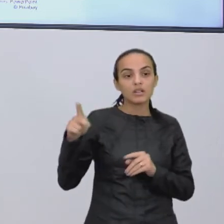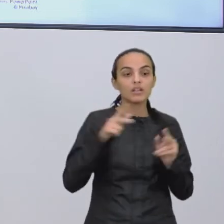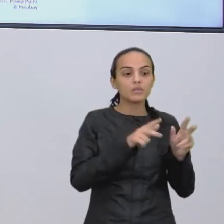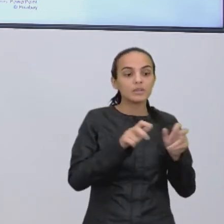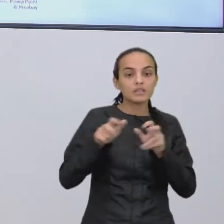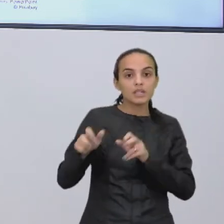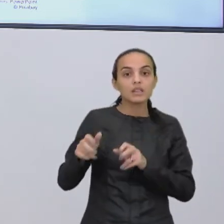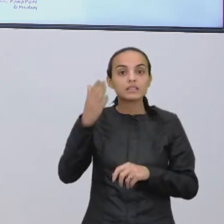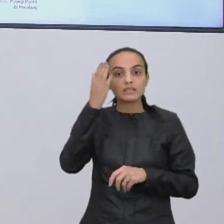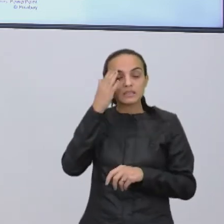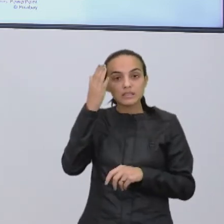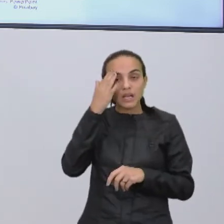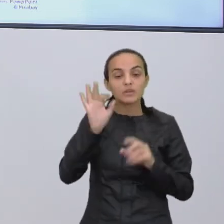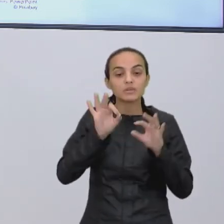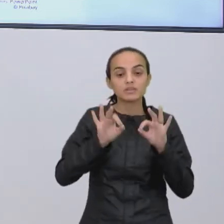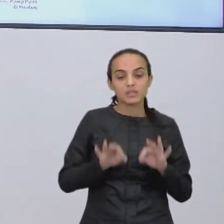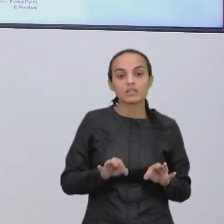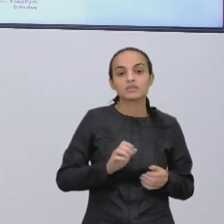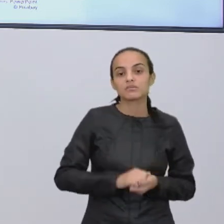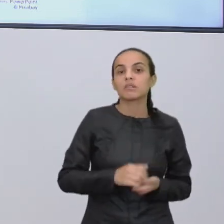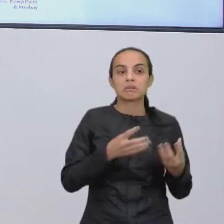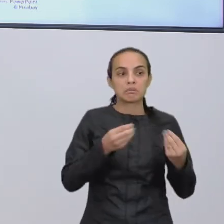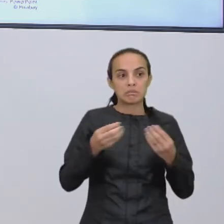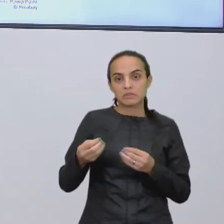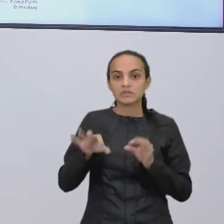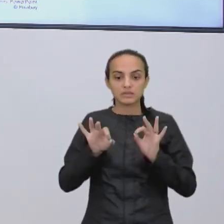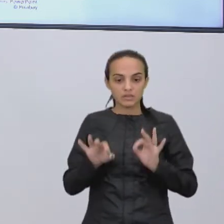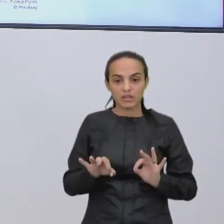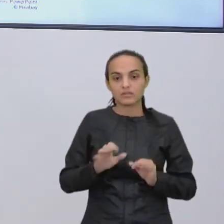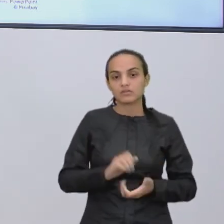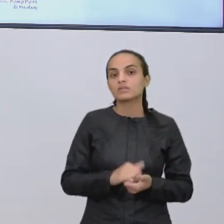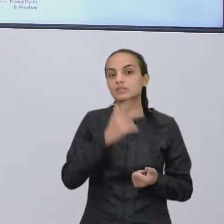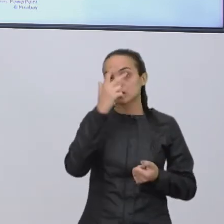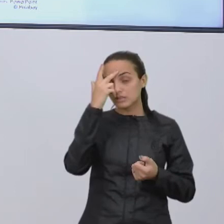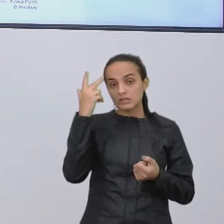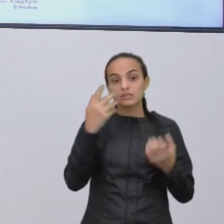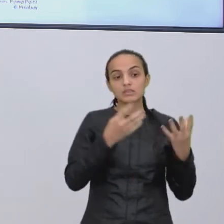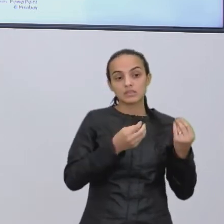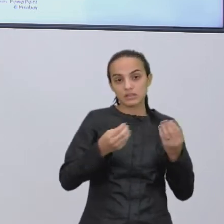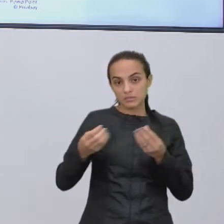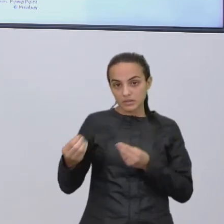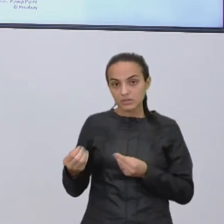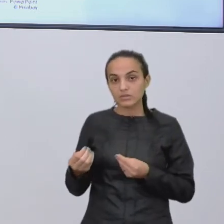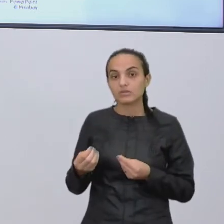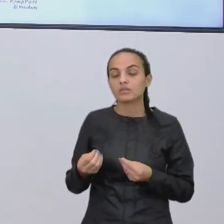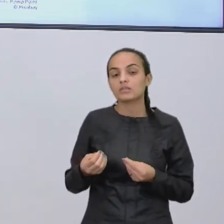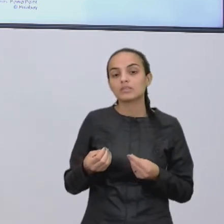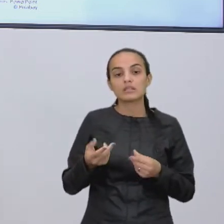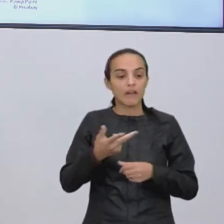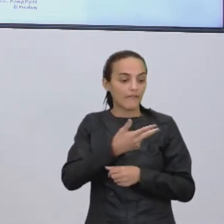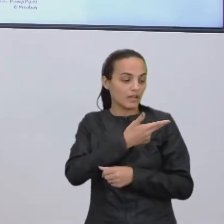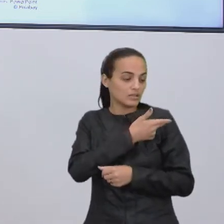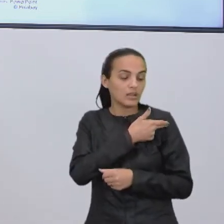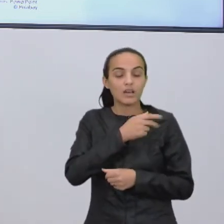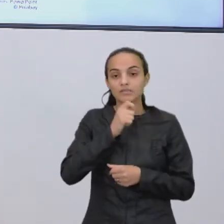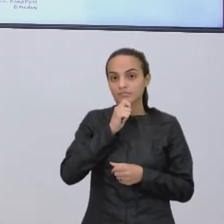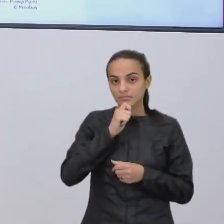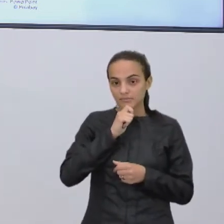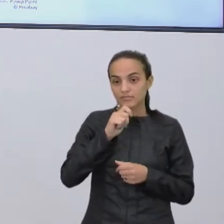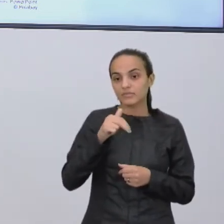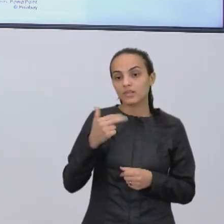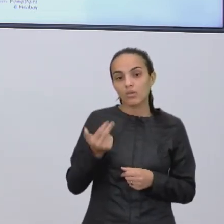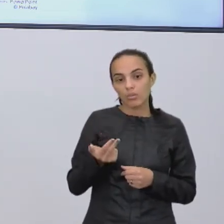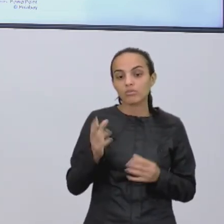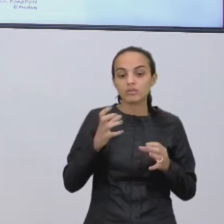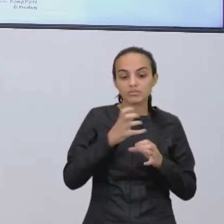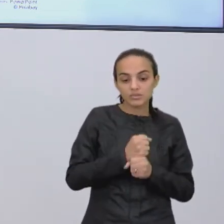os percentuais aí, normalmente muito preciso, de pessoas que ainda não se vacinaram, por exemplo, ou da quantidade